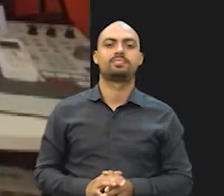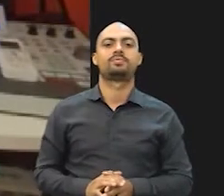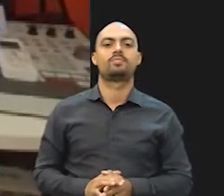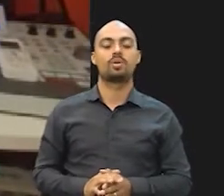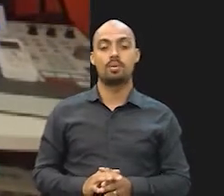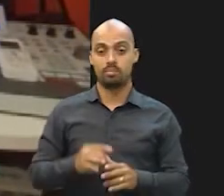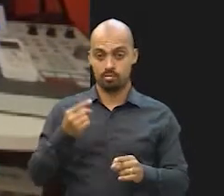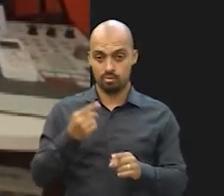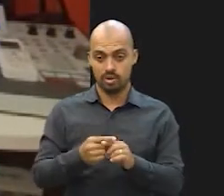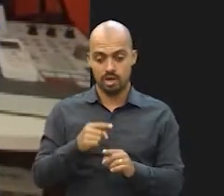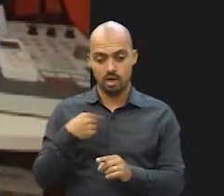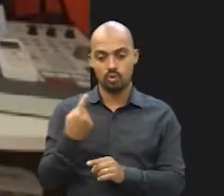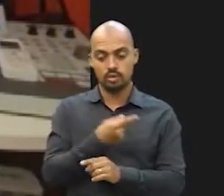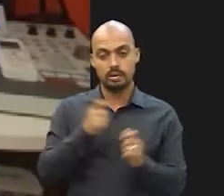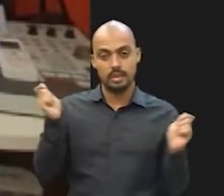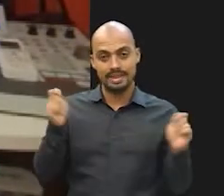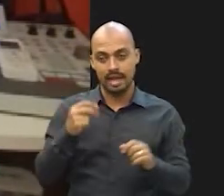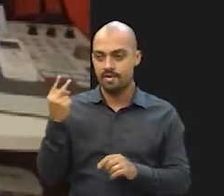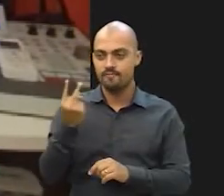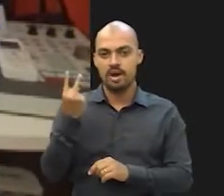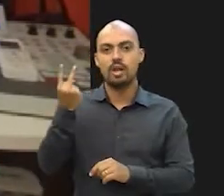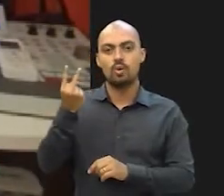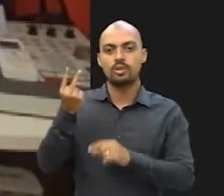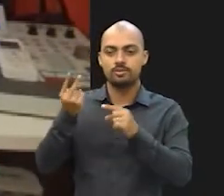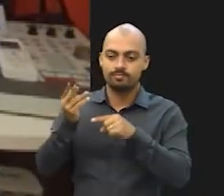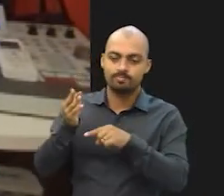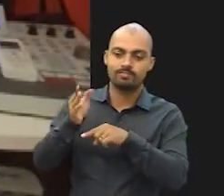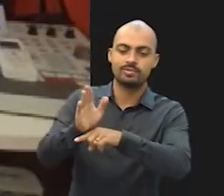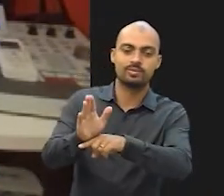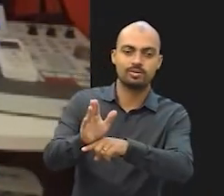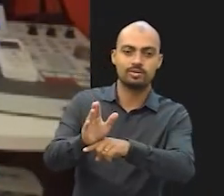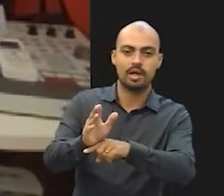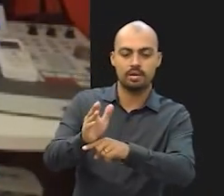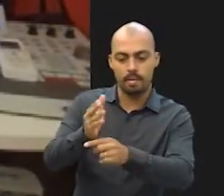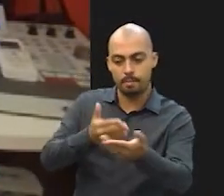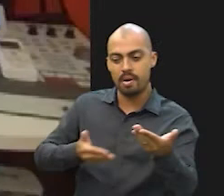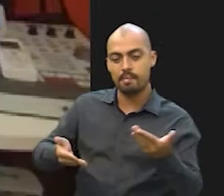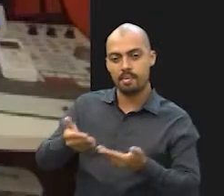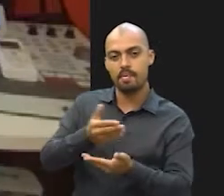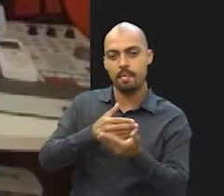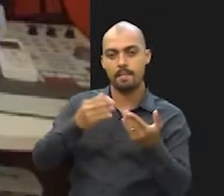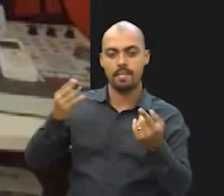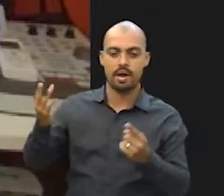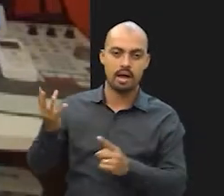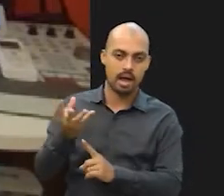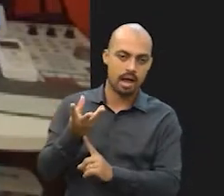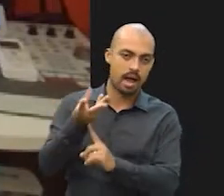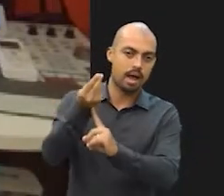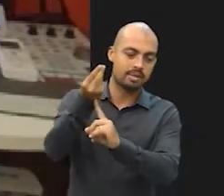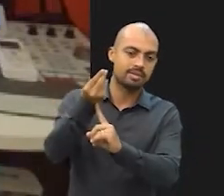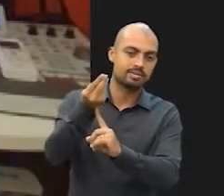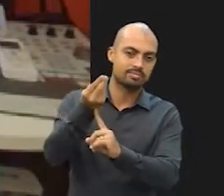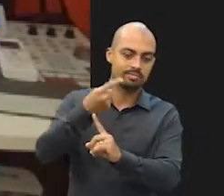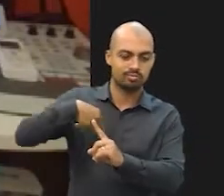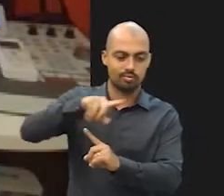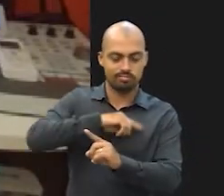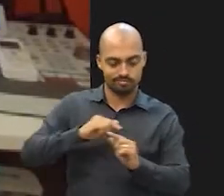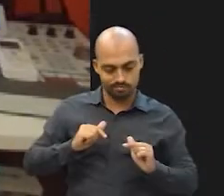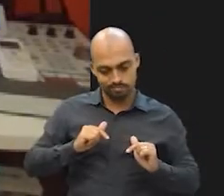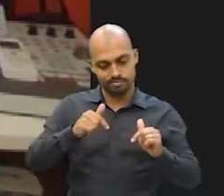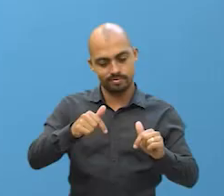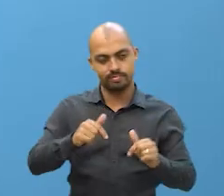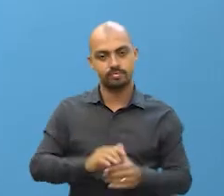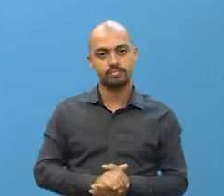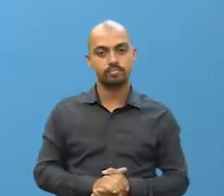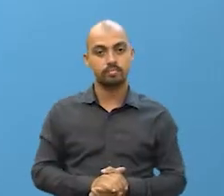a gente pode agregar valores de outras pessoas à obra, à arte que a gente está executando também.